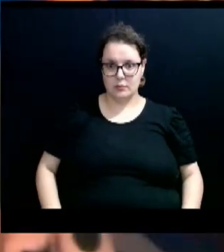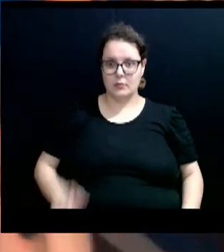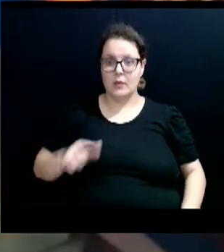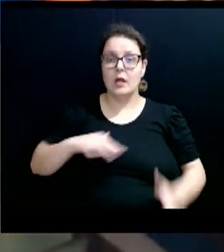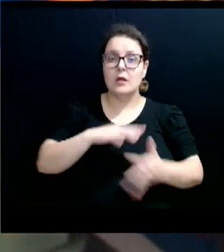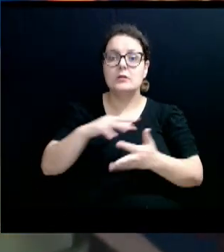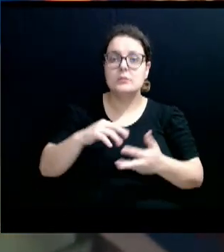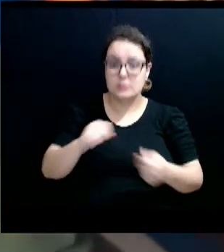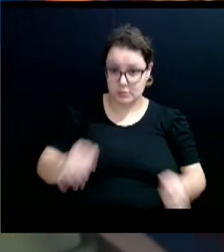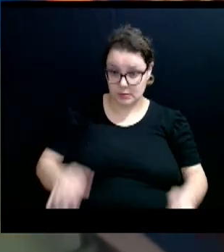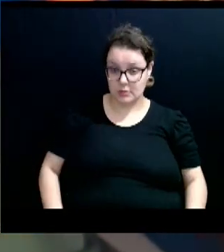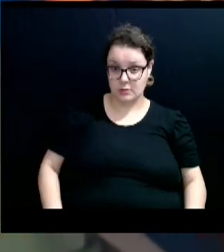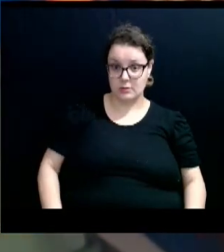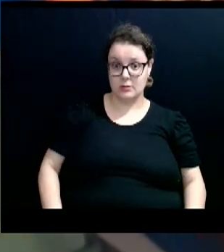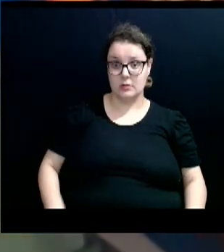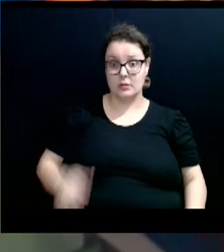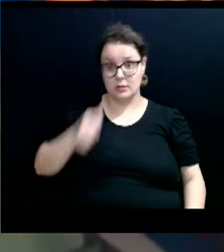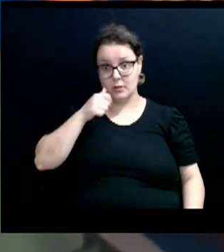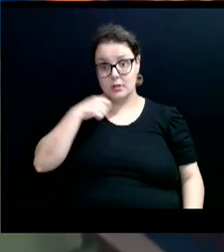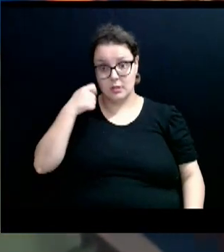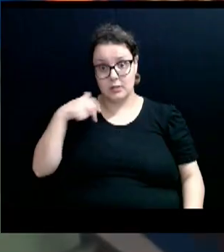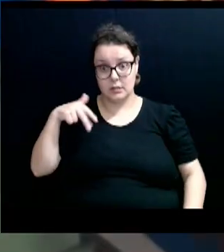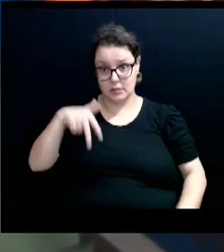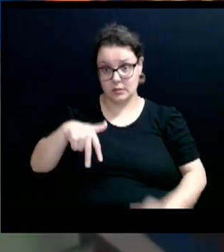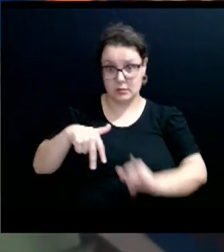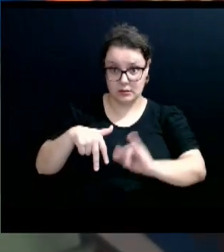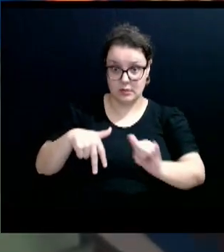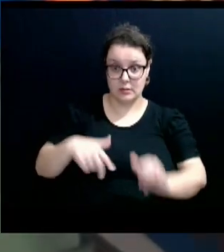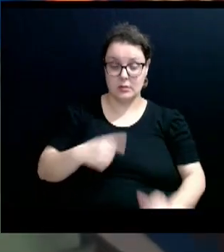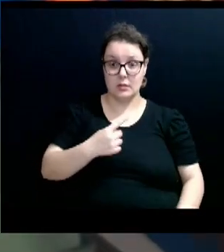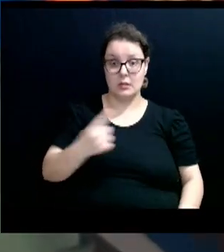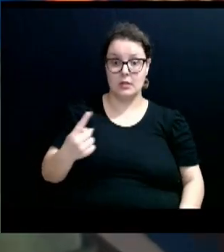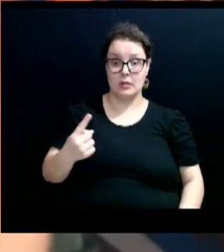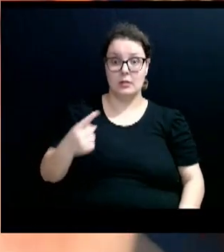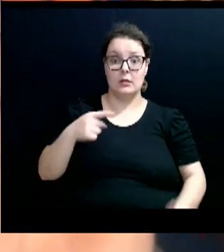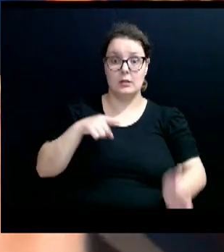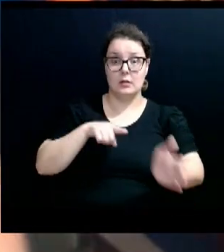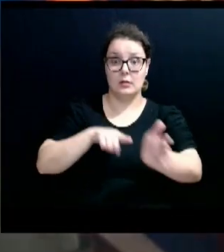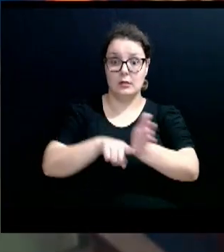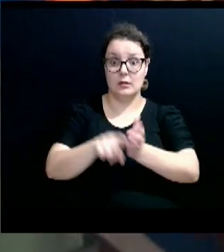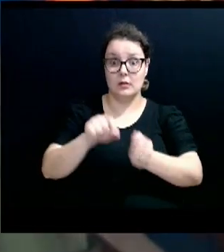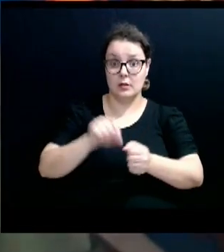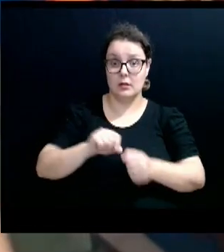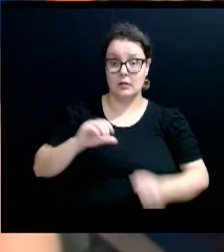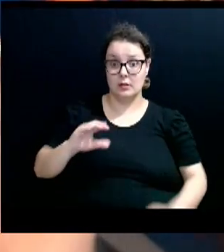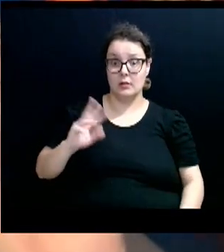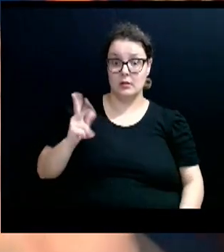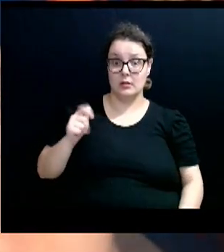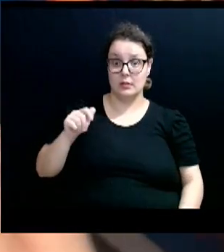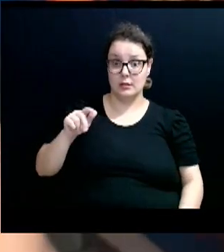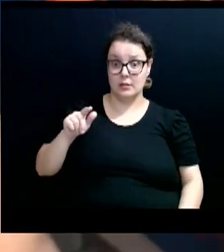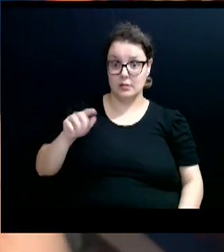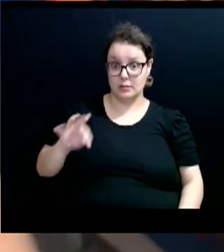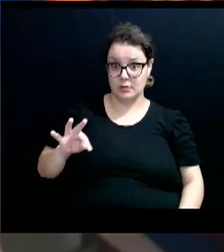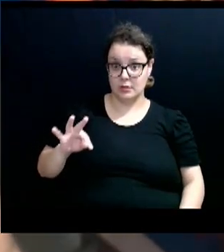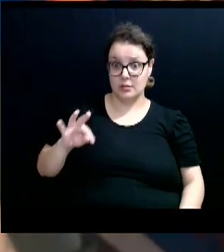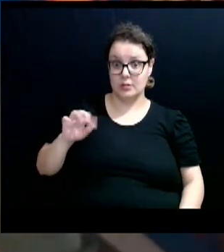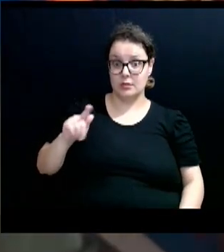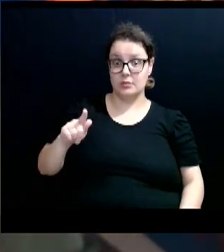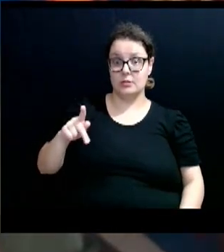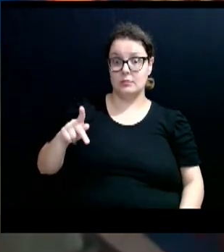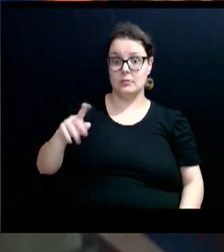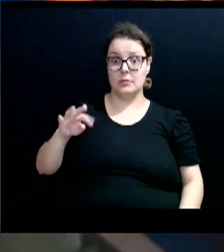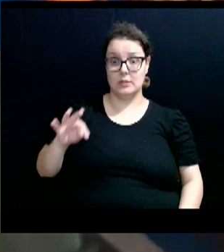A moça falava que a cada pergunta que a gente faz para o chat GPT, tá? Ele